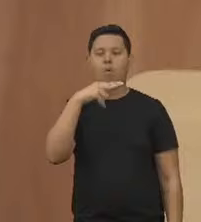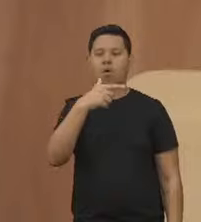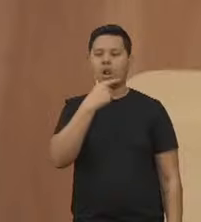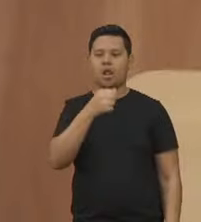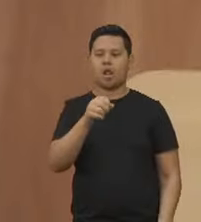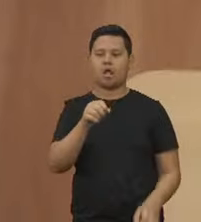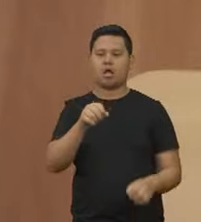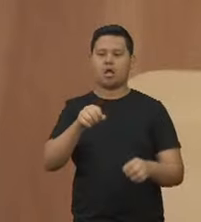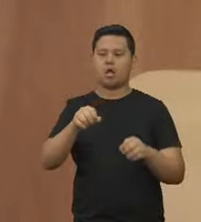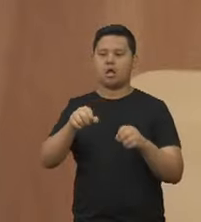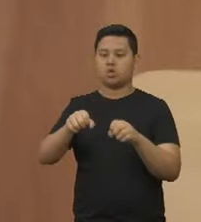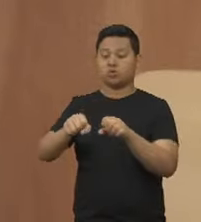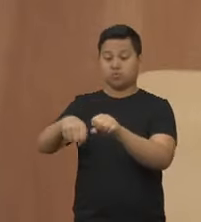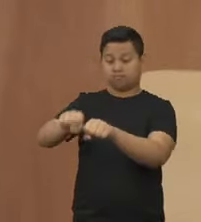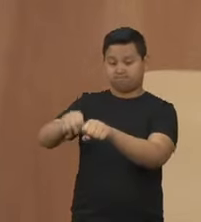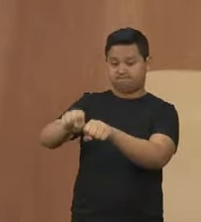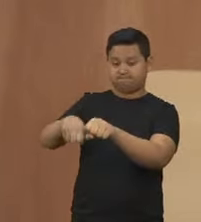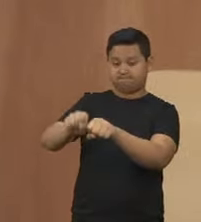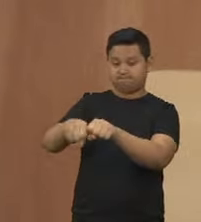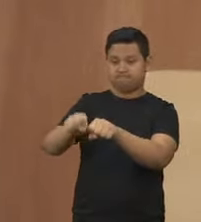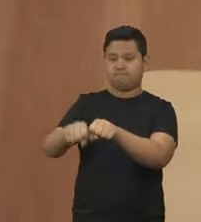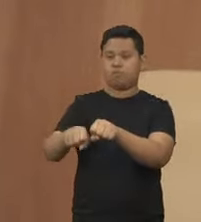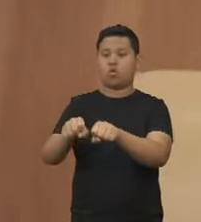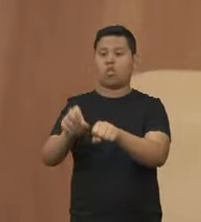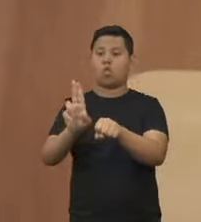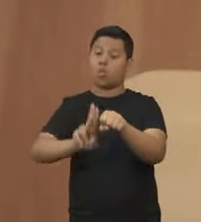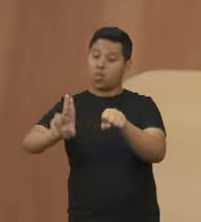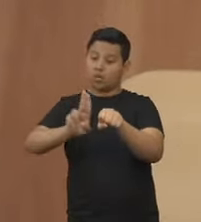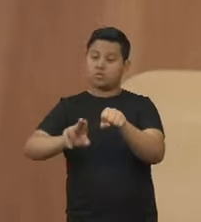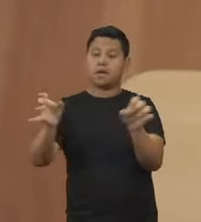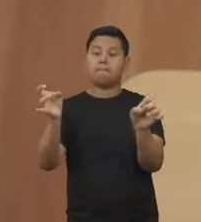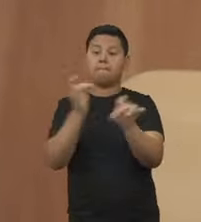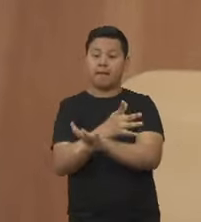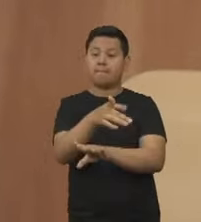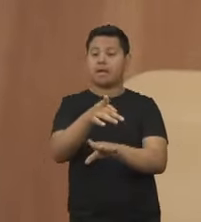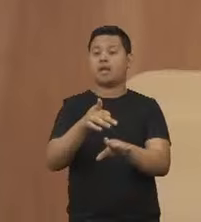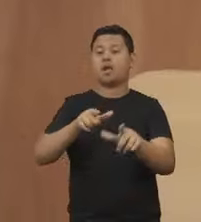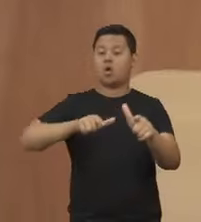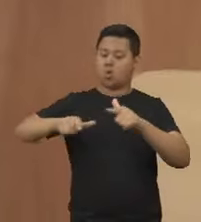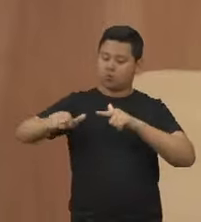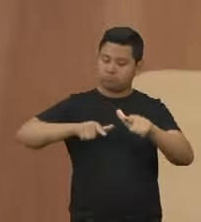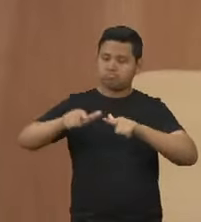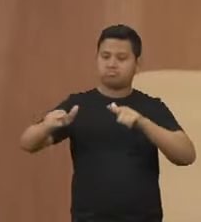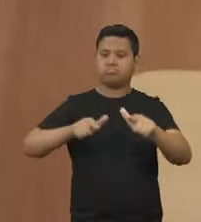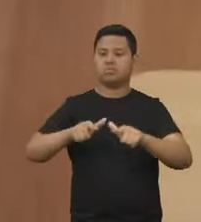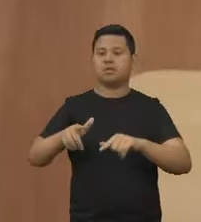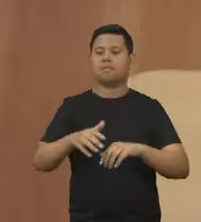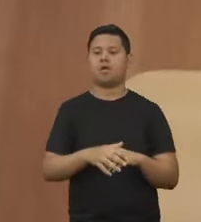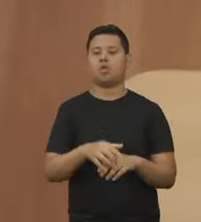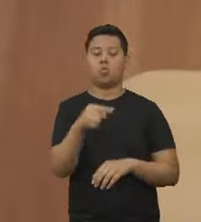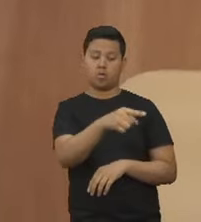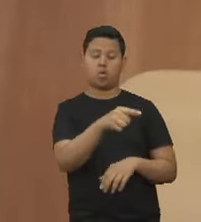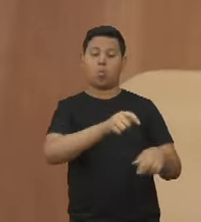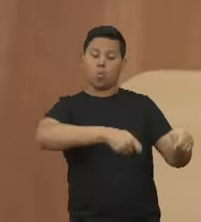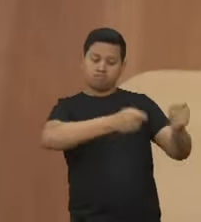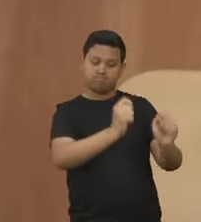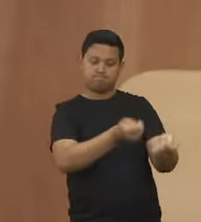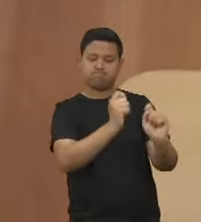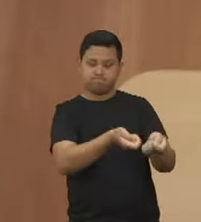a moto e dirigir uma moto preparada para fazer o trabalho que o carroceiro